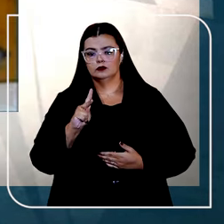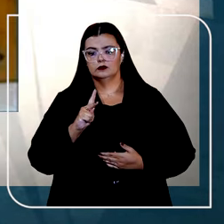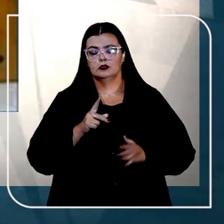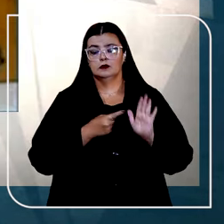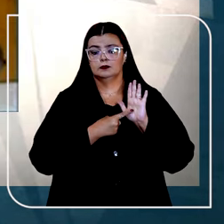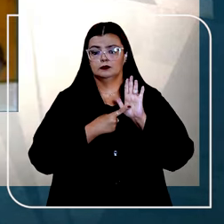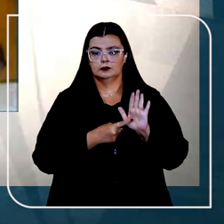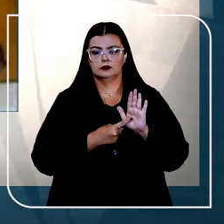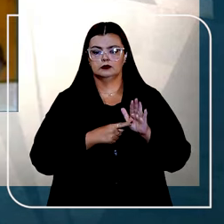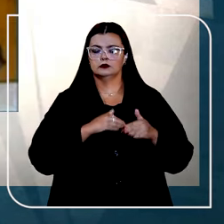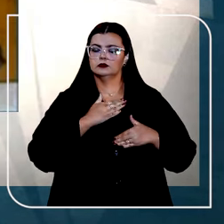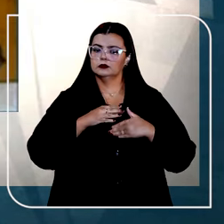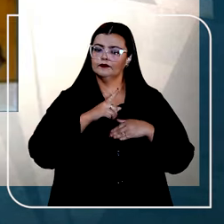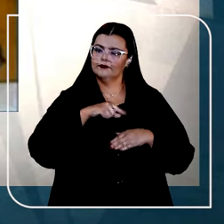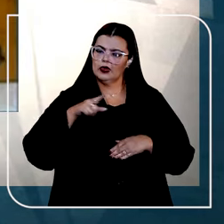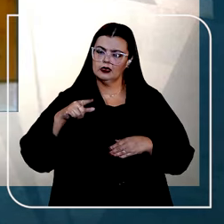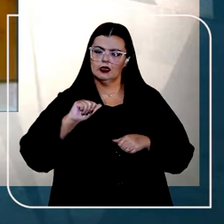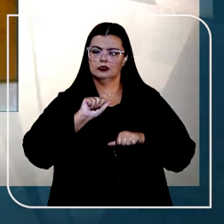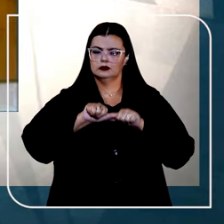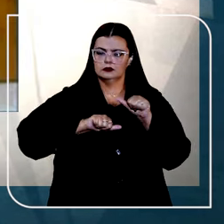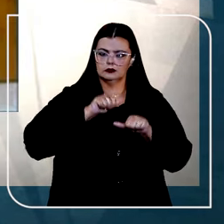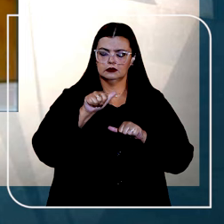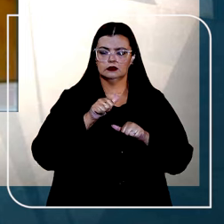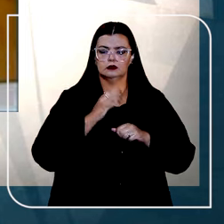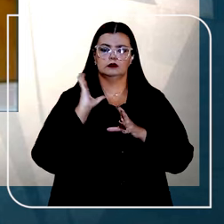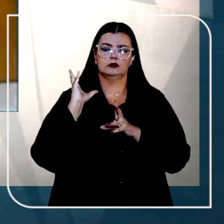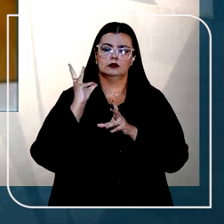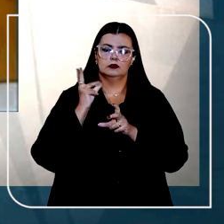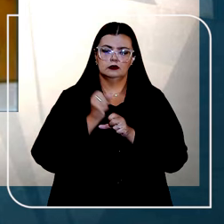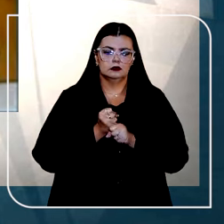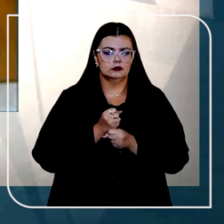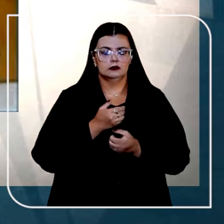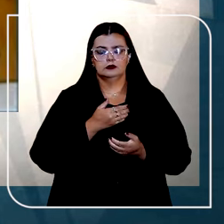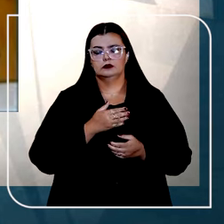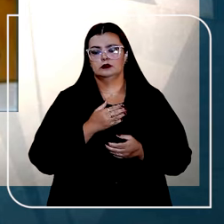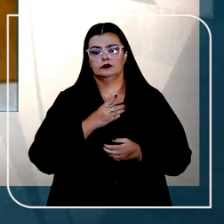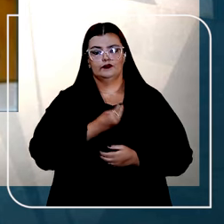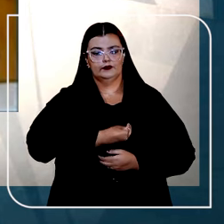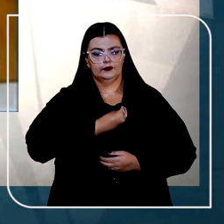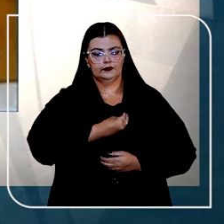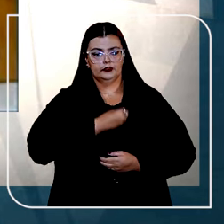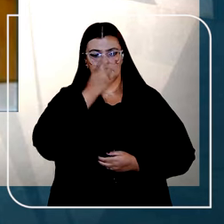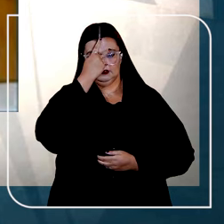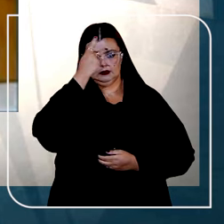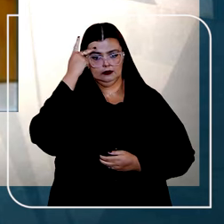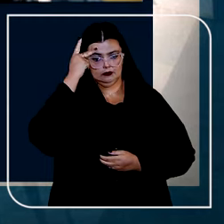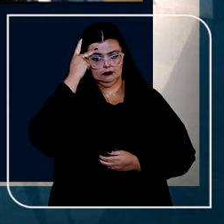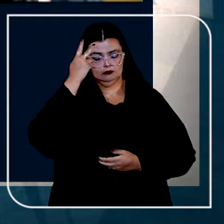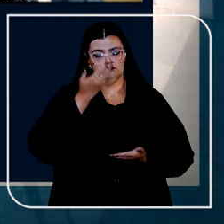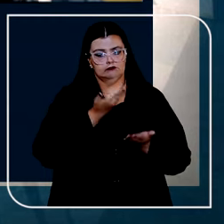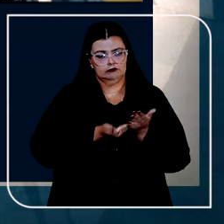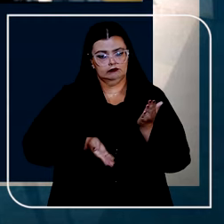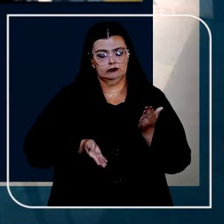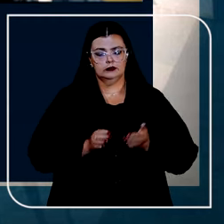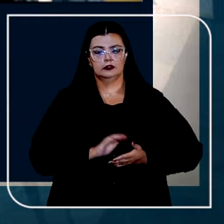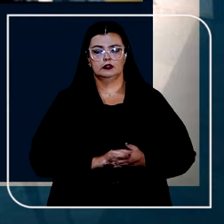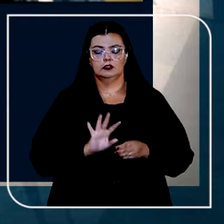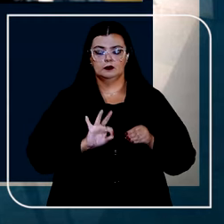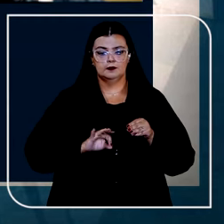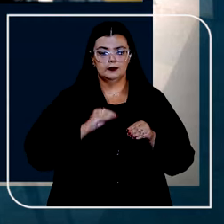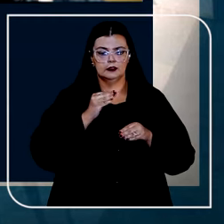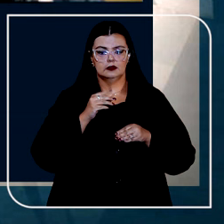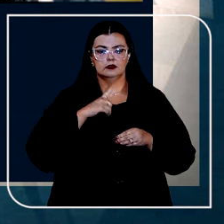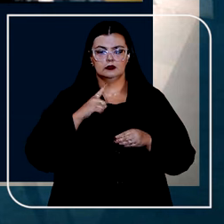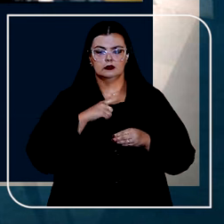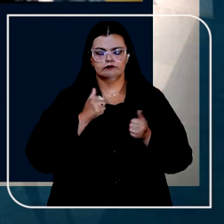manifestação pode variar ao longo do tempo como resposta a diferentes eventos ou estágios da vida da vítima por isso para o ministro que